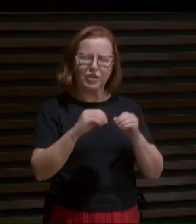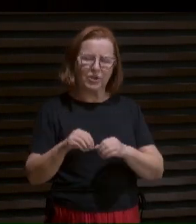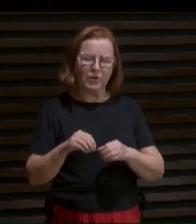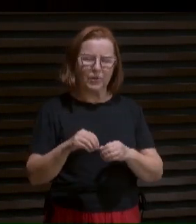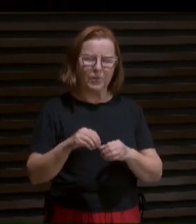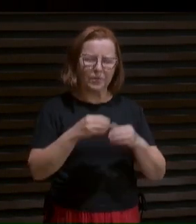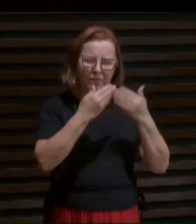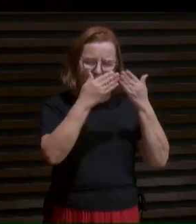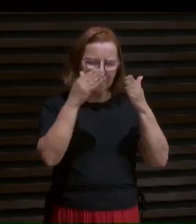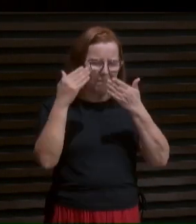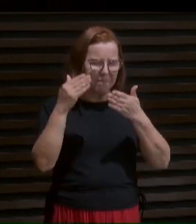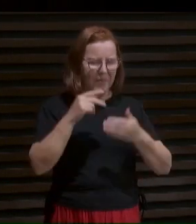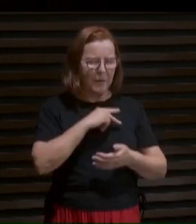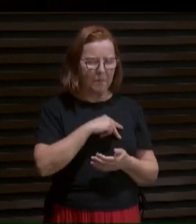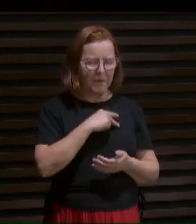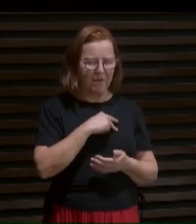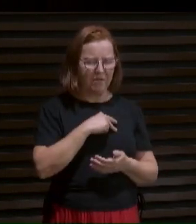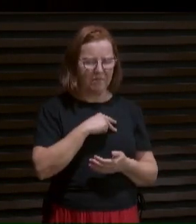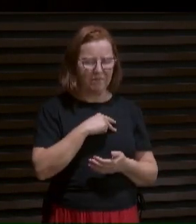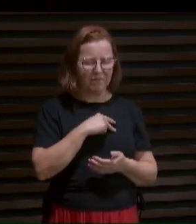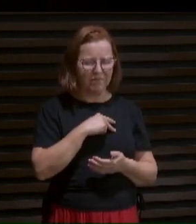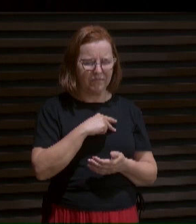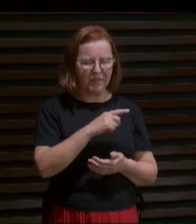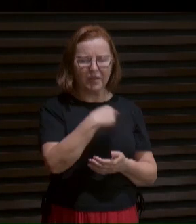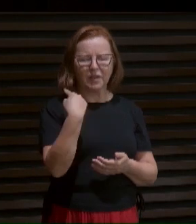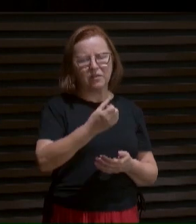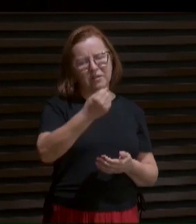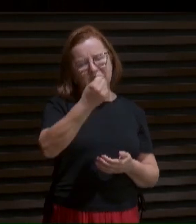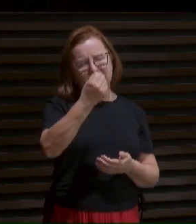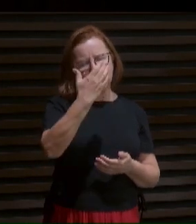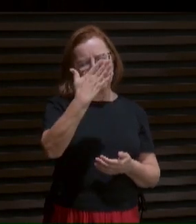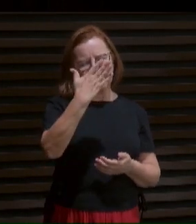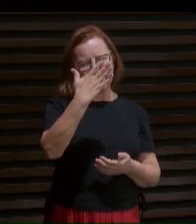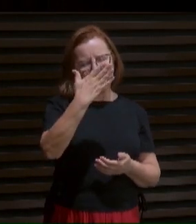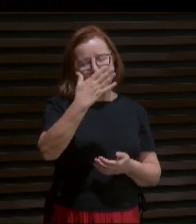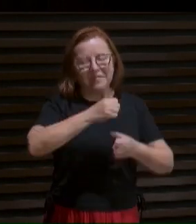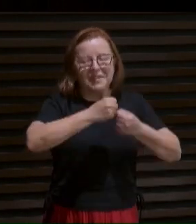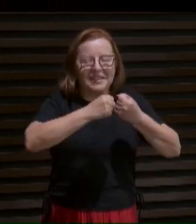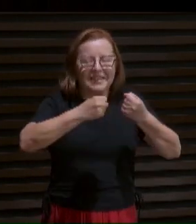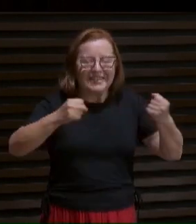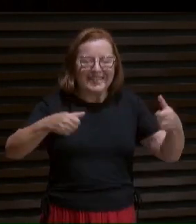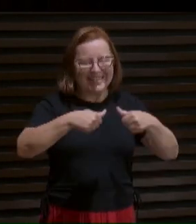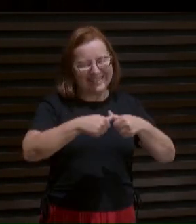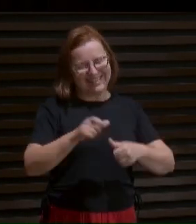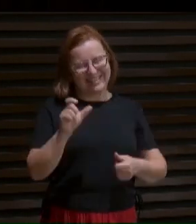Damasco, e nos revela a grandeza desta